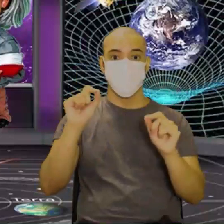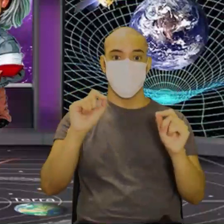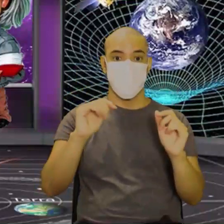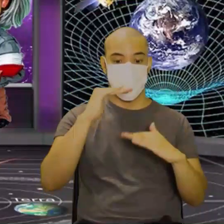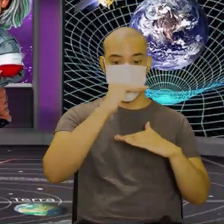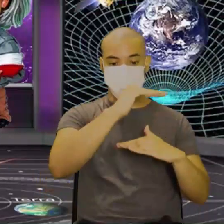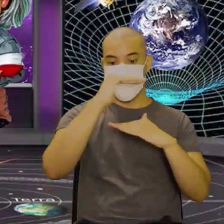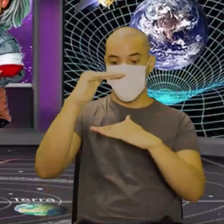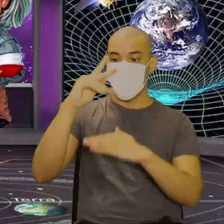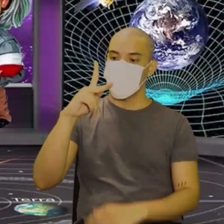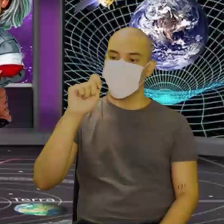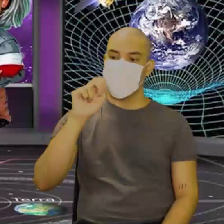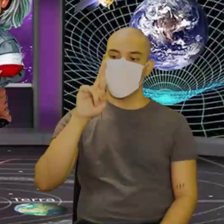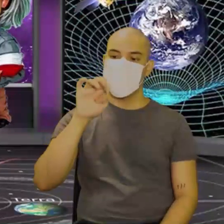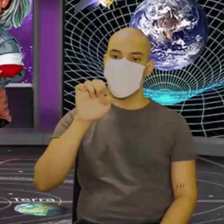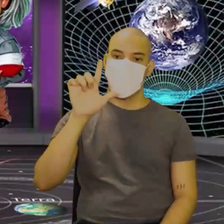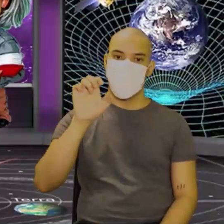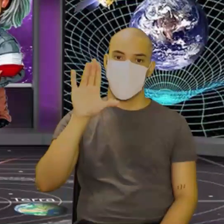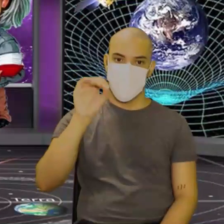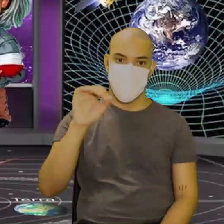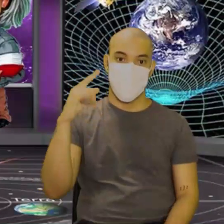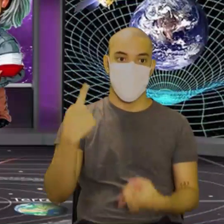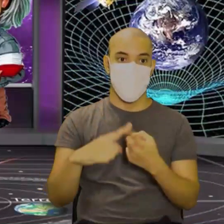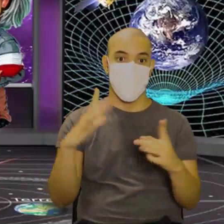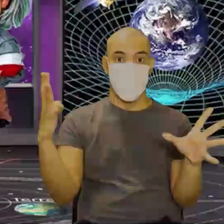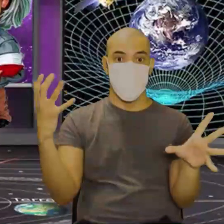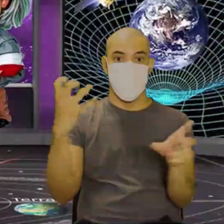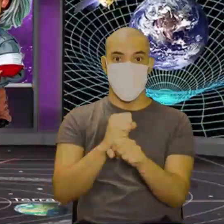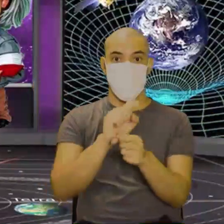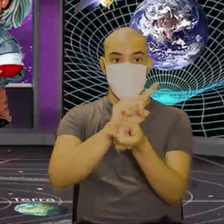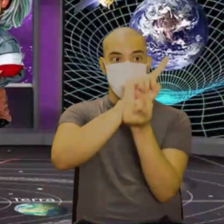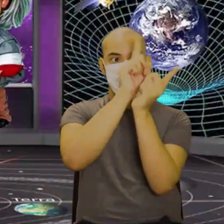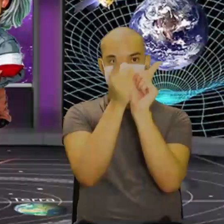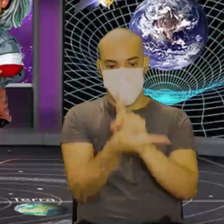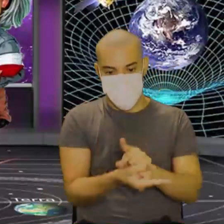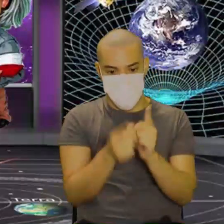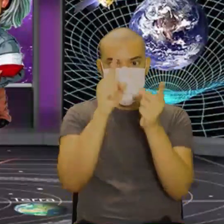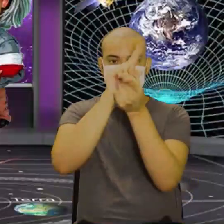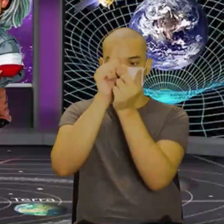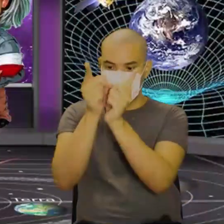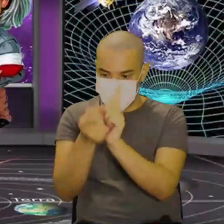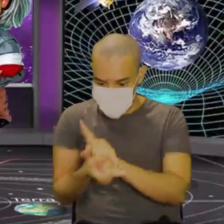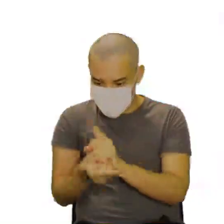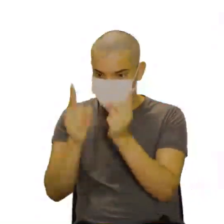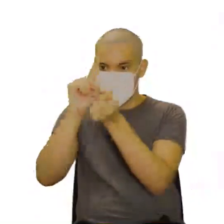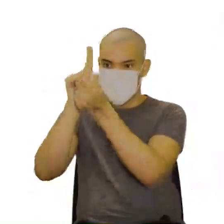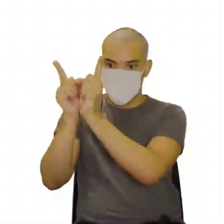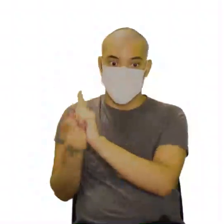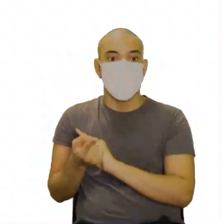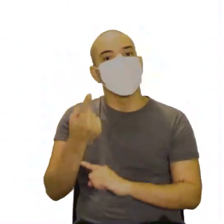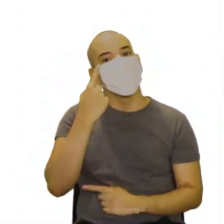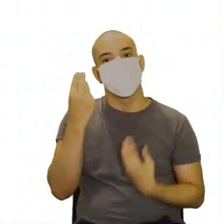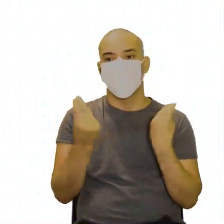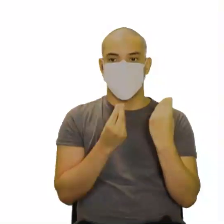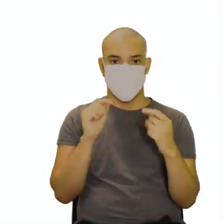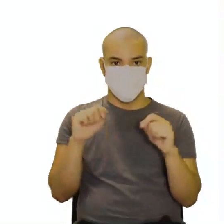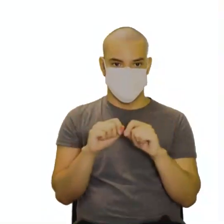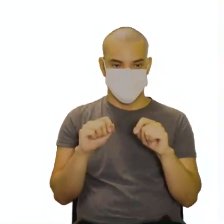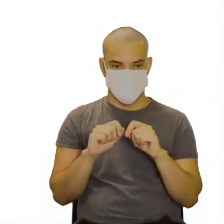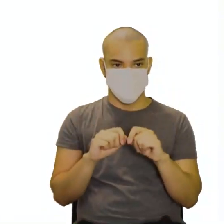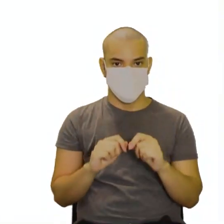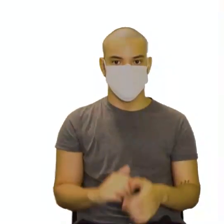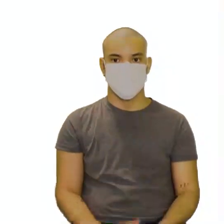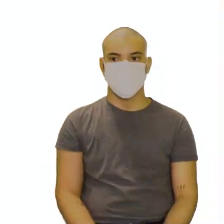do capacitor. Vai ser o que? A soma mais dos seus inversos. Entendido isso? Então, vamos ver como é que fica, pessoal? Olha só. Então, tá